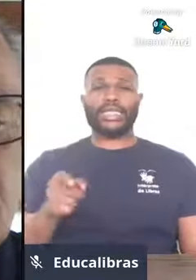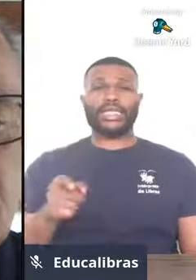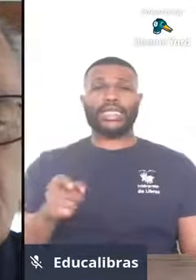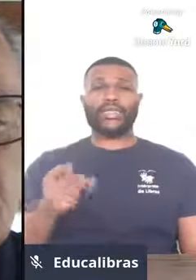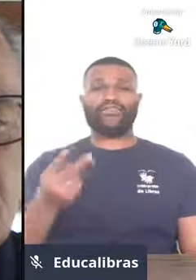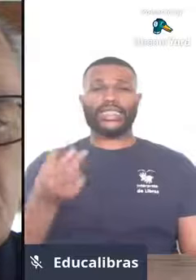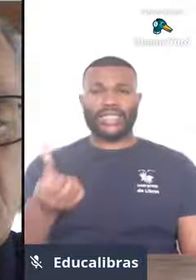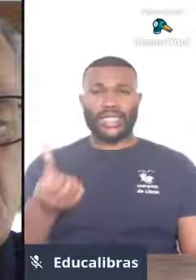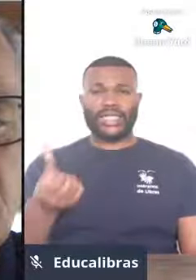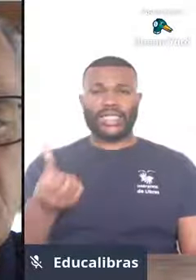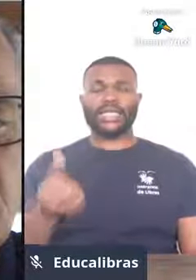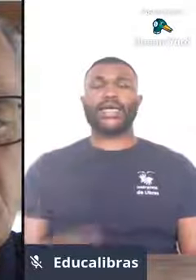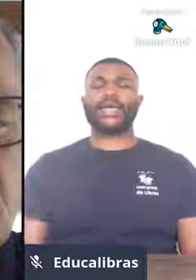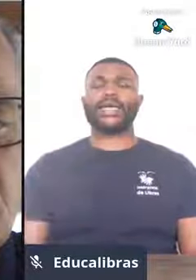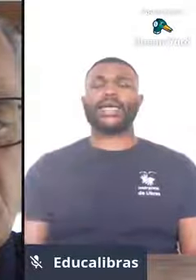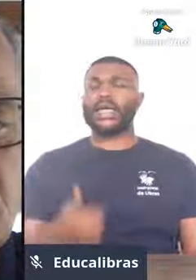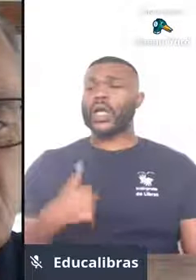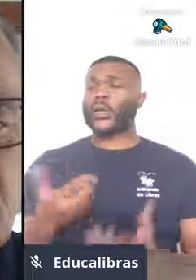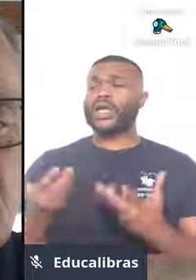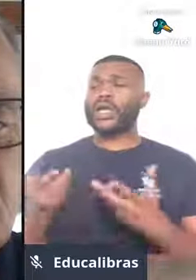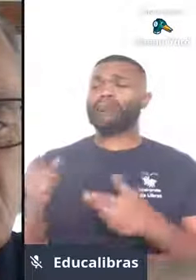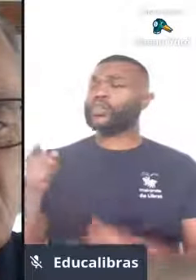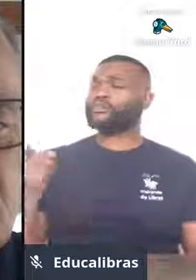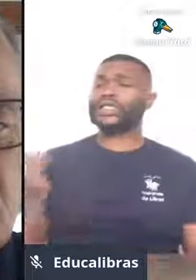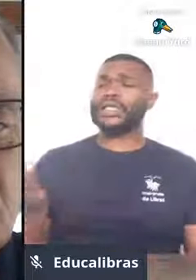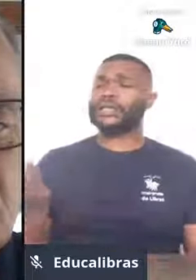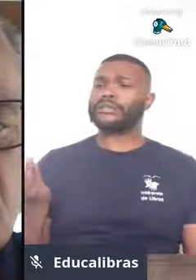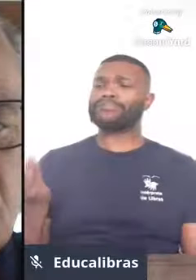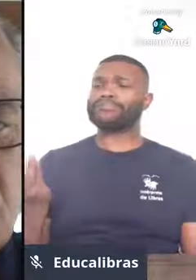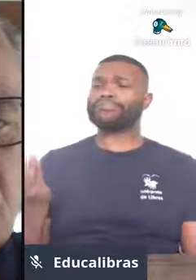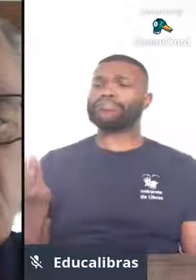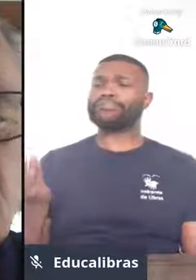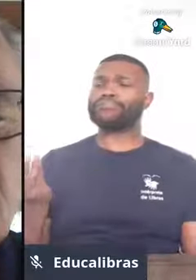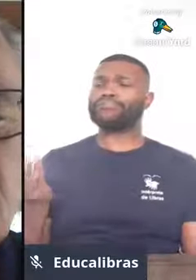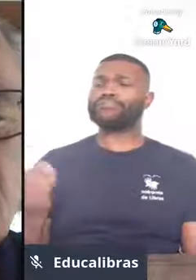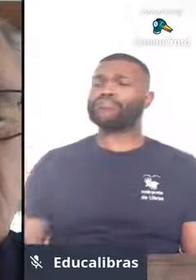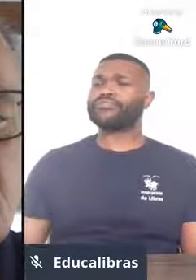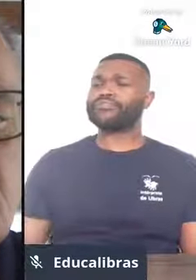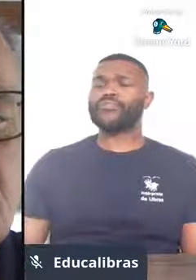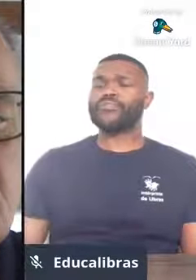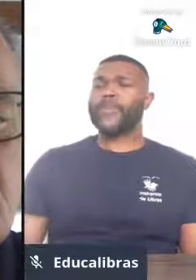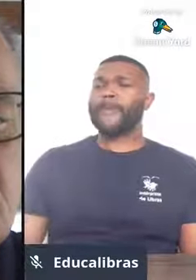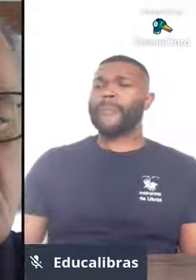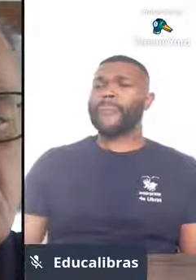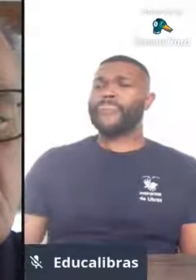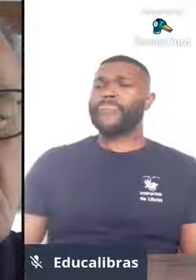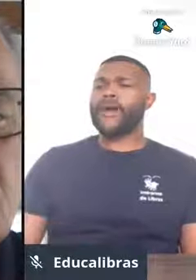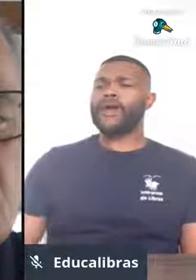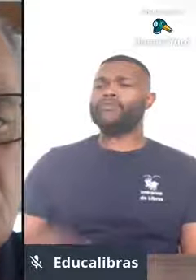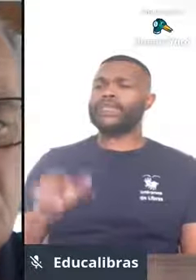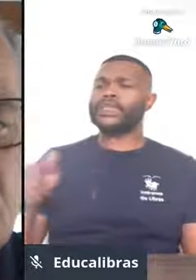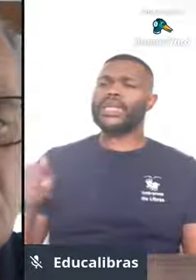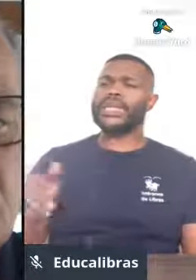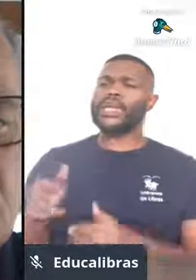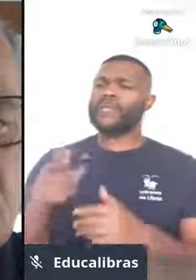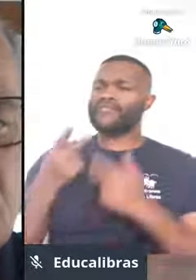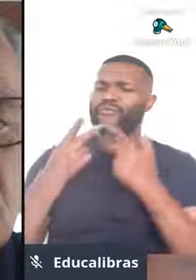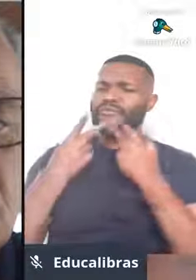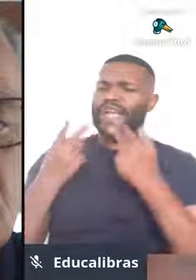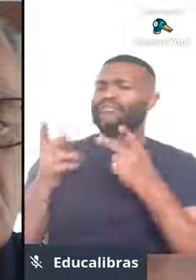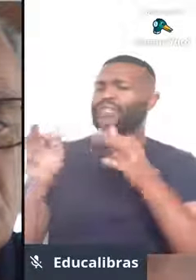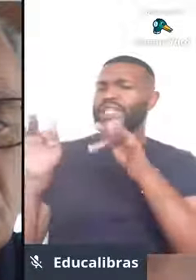Eu queria que você fizesse as suas declarações finais, ou seja,